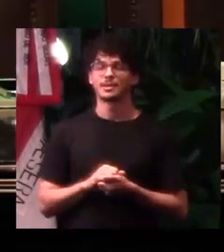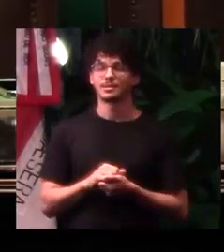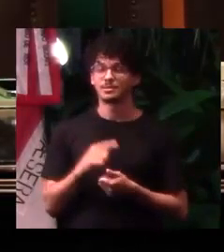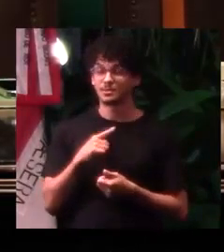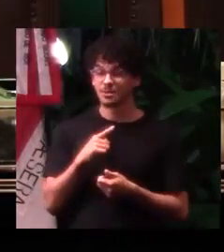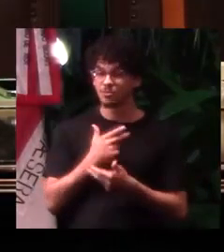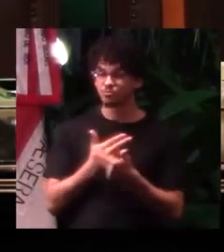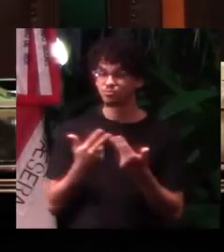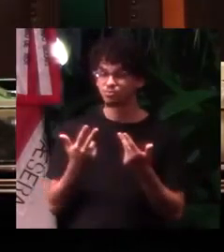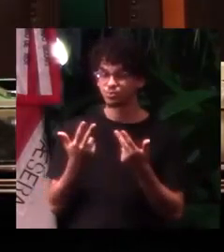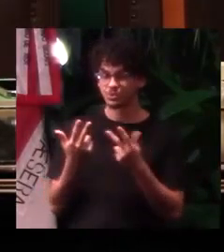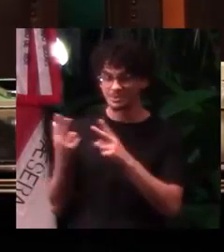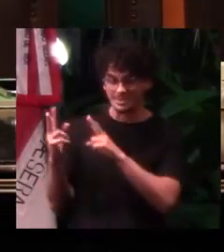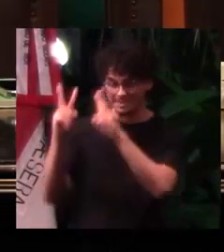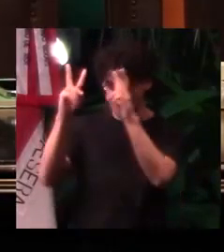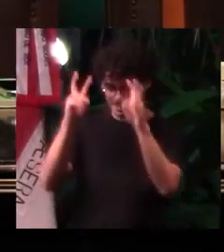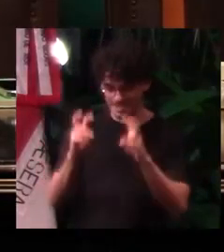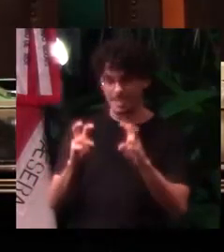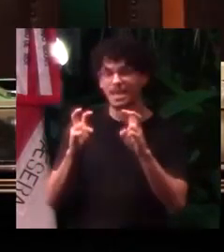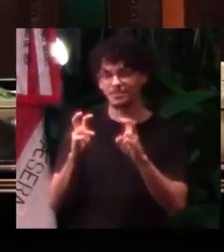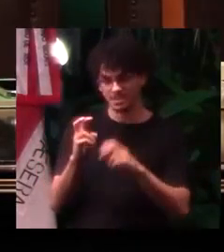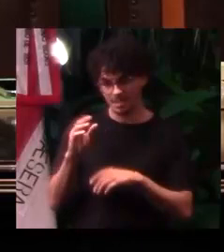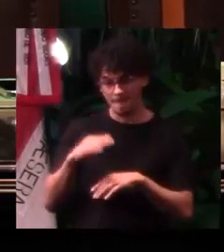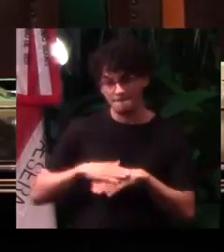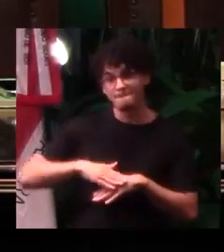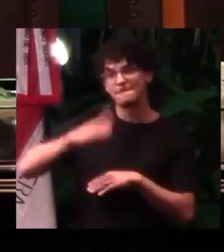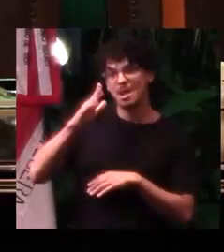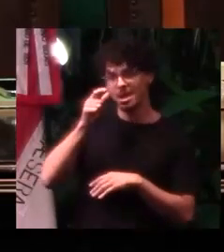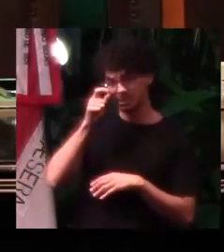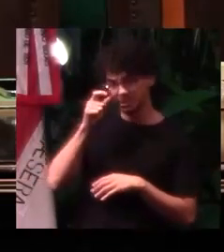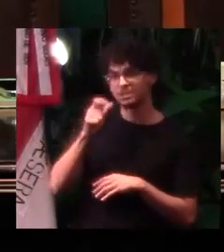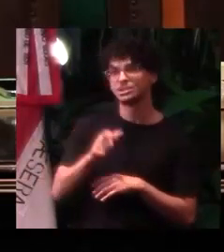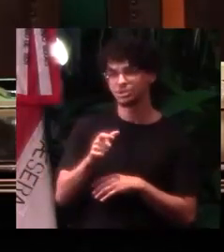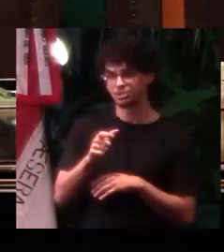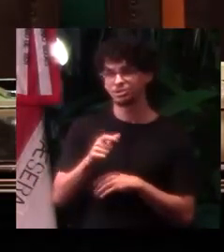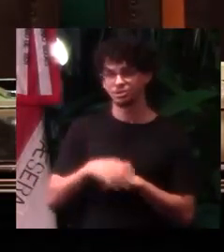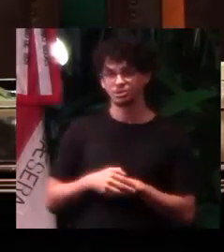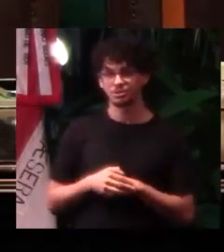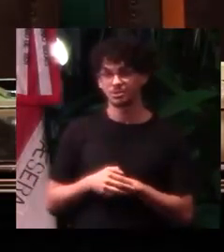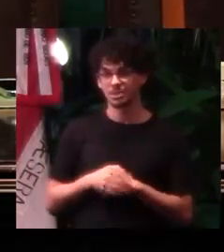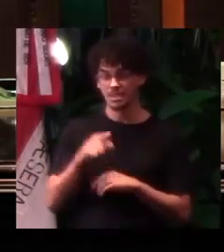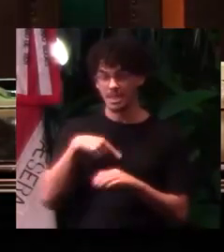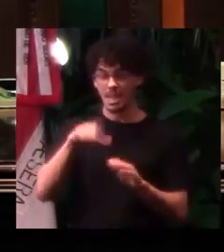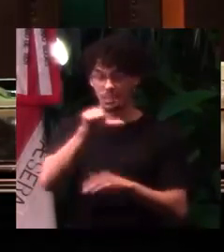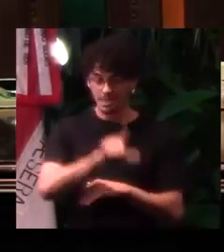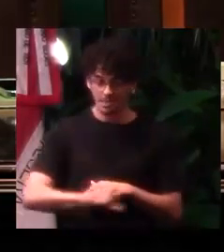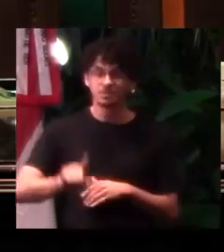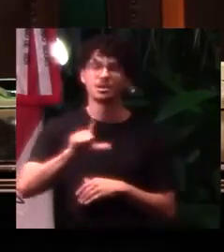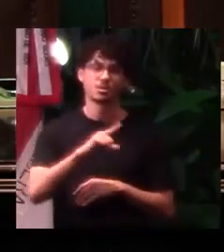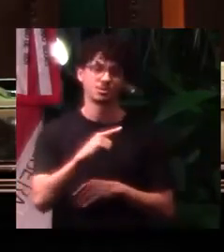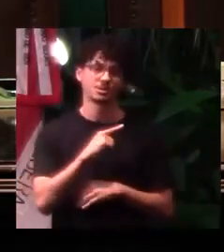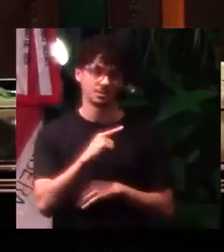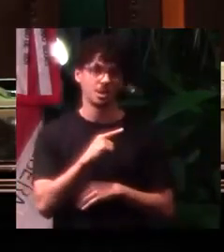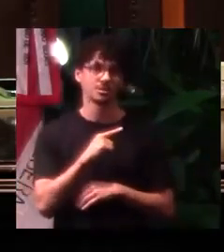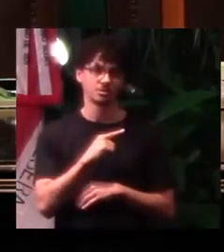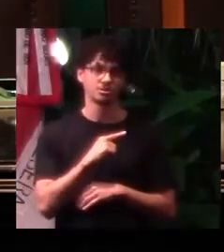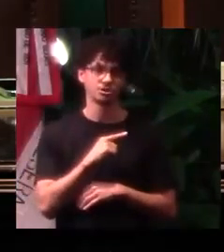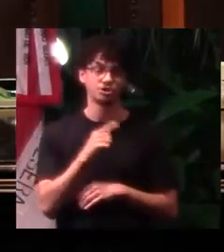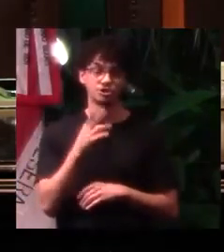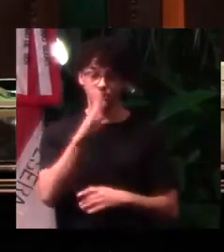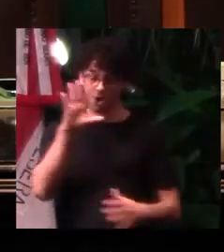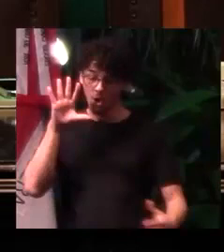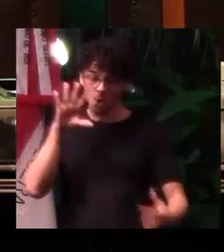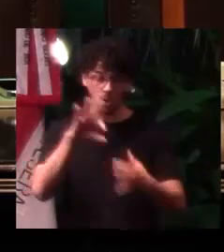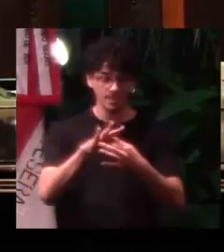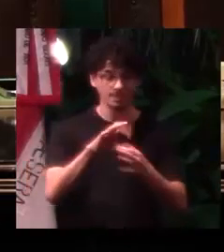das questões que me parece mais interessantes que a literatura tem de ligação